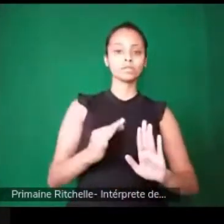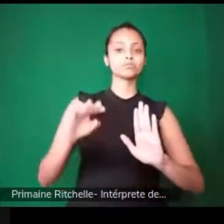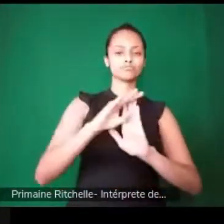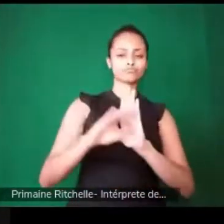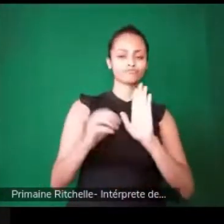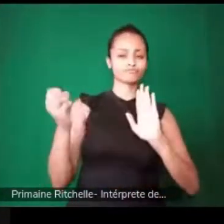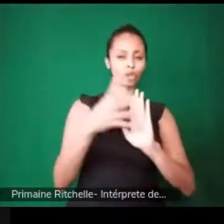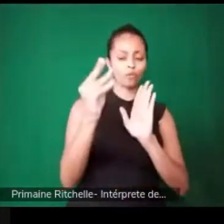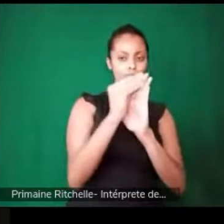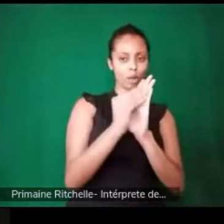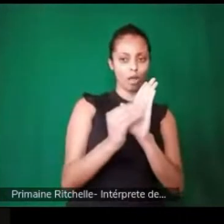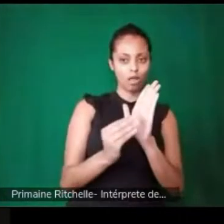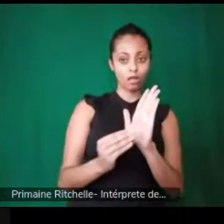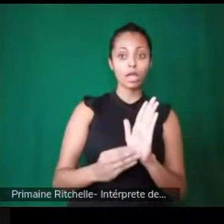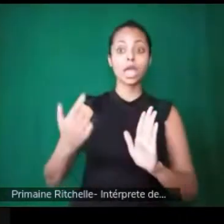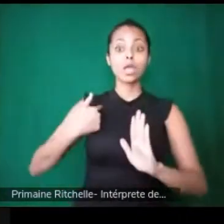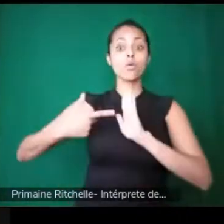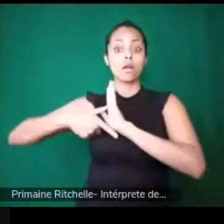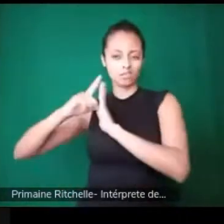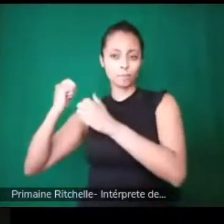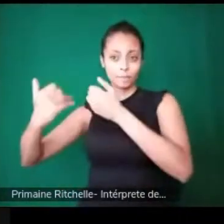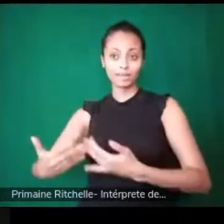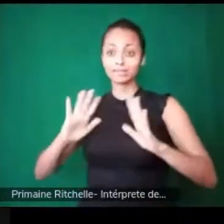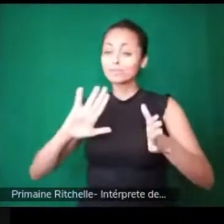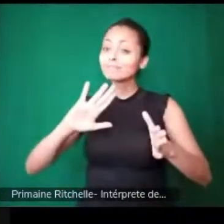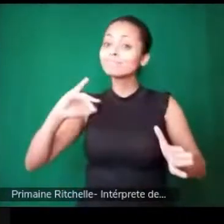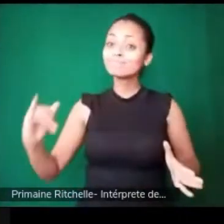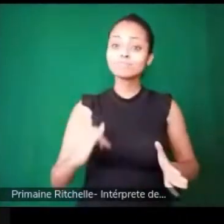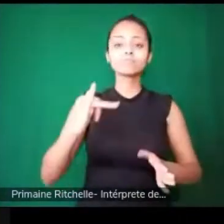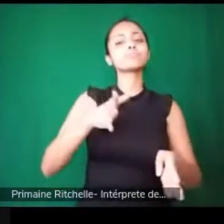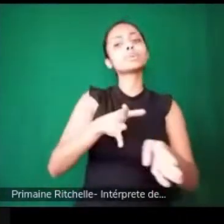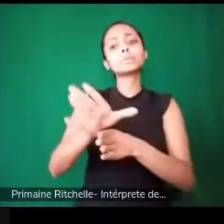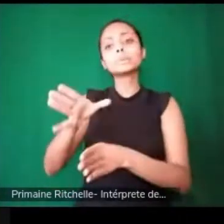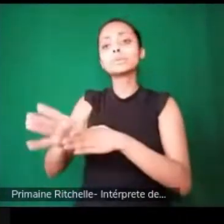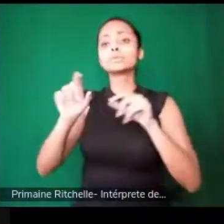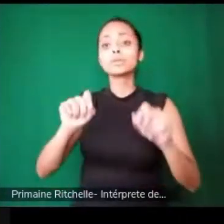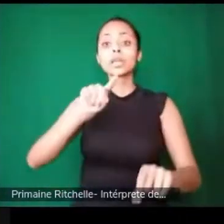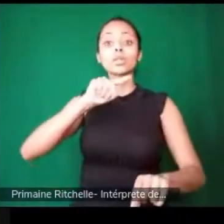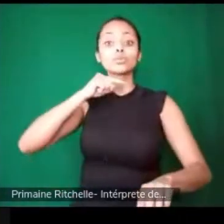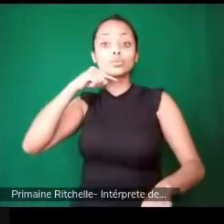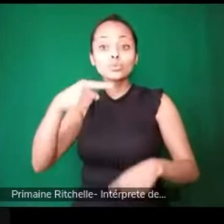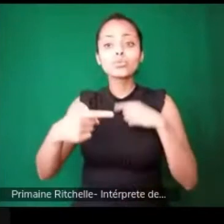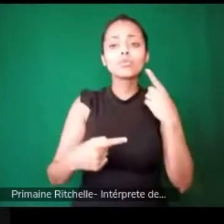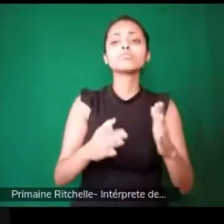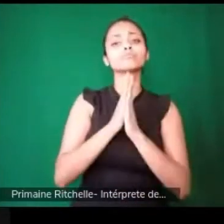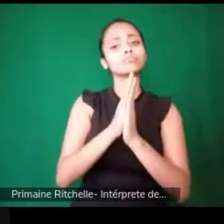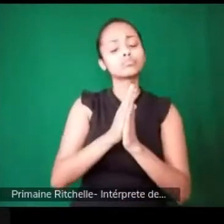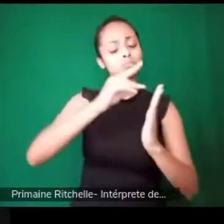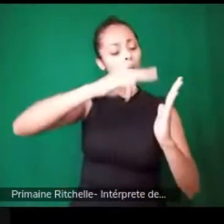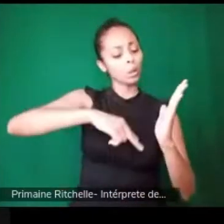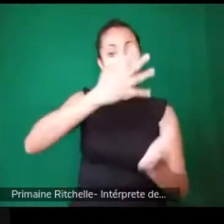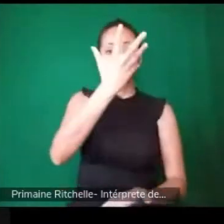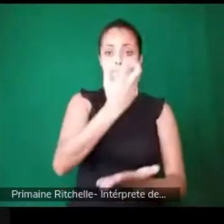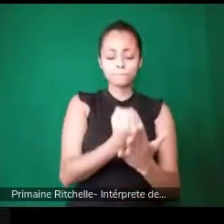muito importante, eu e o Marcos, a gente recomenda sempre, em caso de dúvidas, para vocês lerem o e-book, baixarem o